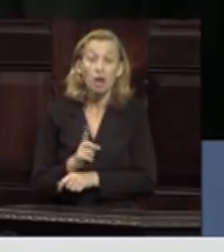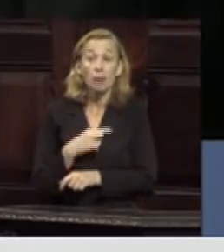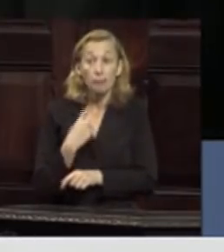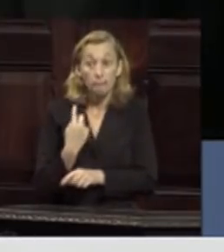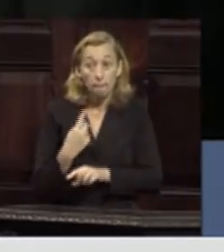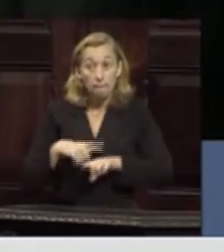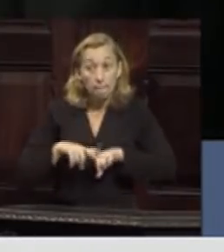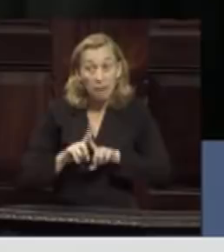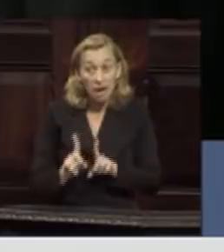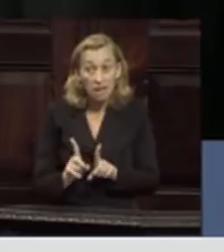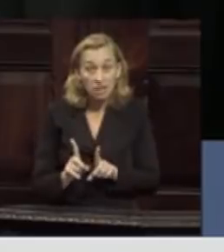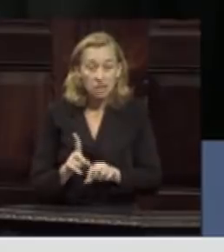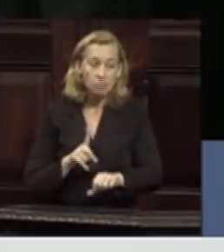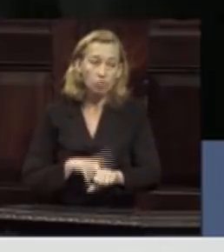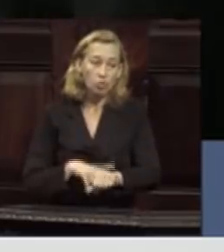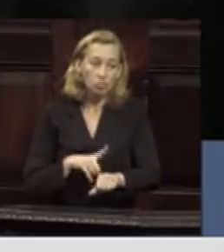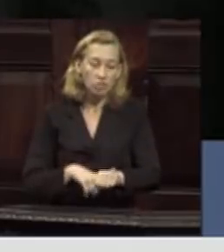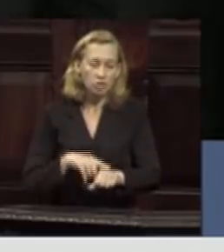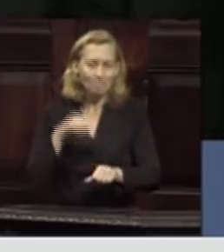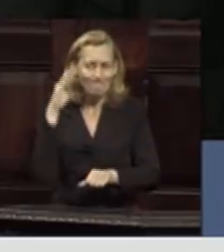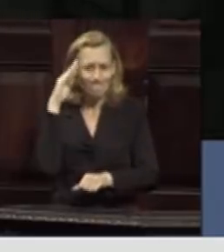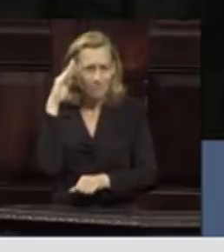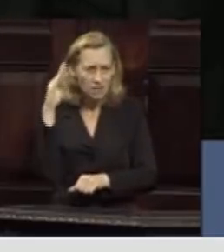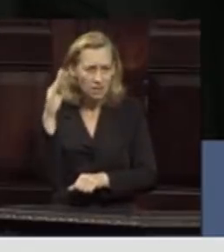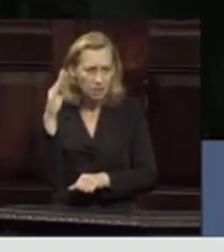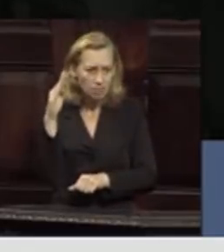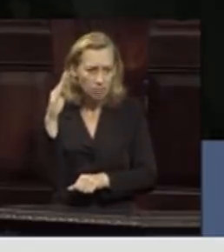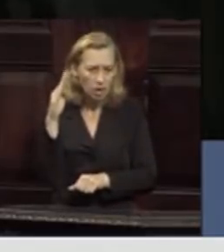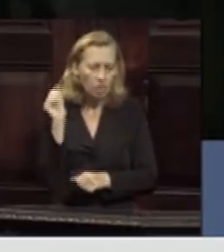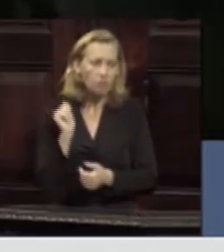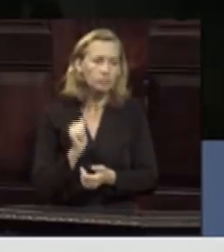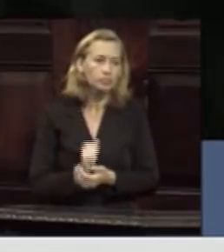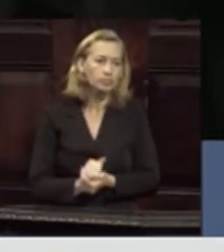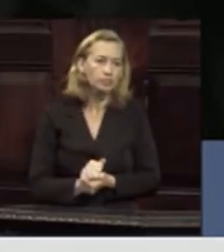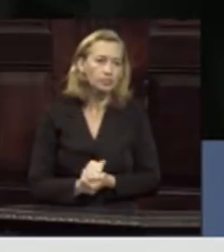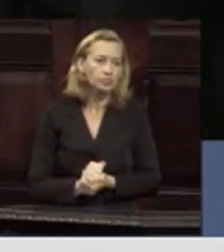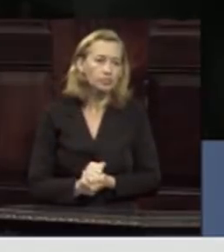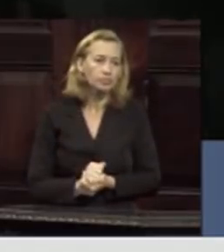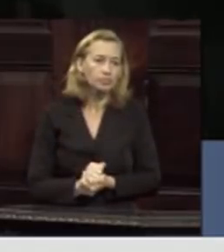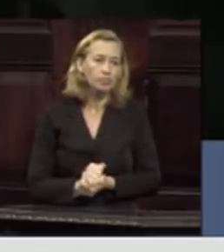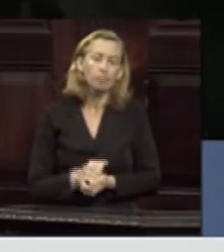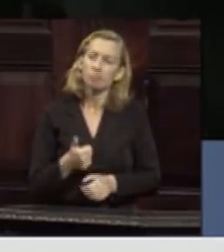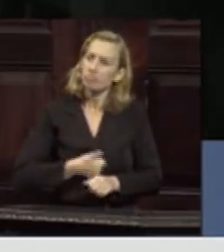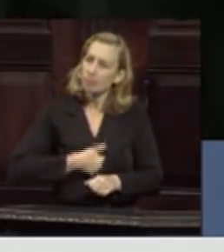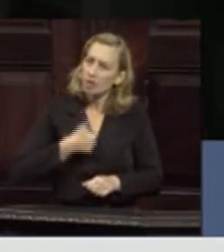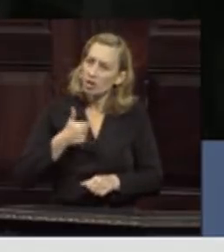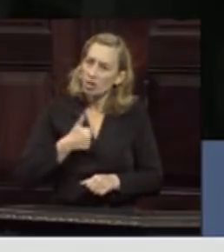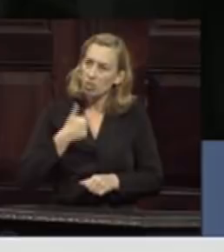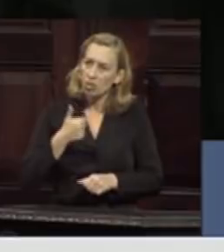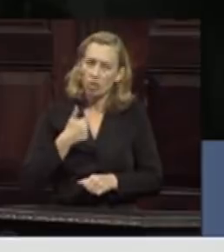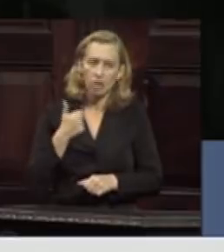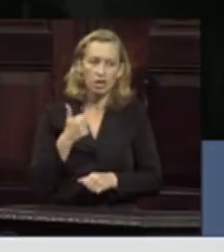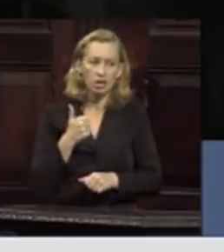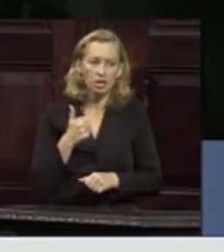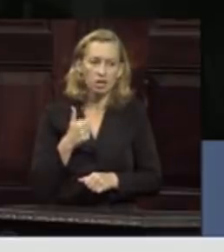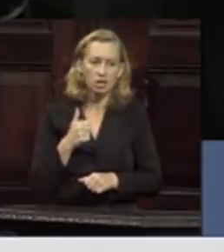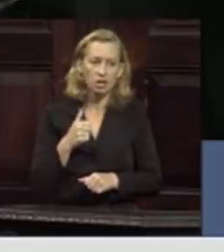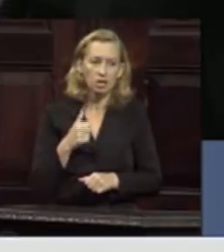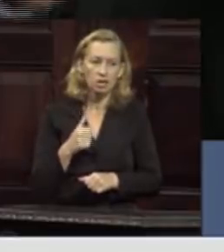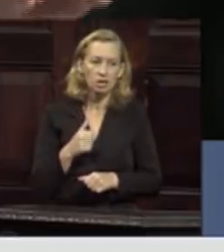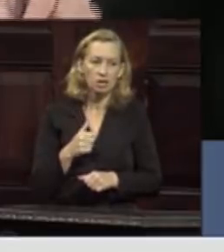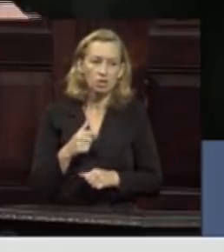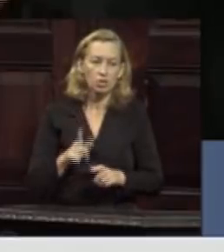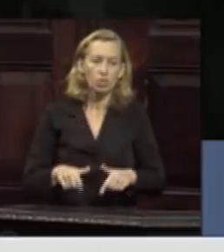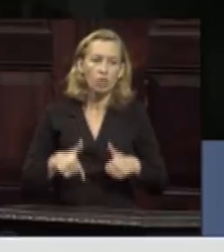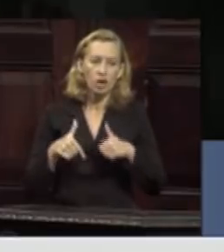caso específico da modernização fazendária, que pode permitir que o Estado melhore a sua capacidade arrecadatória, a gente está votando favorável com